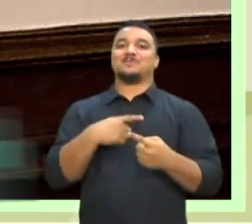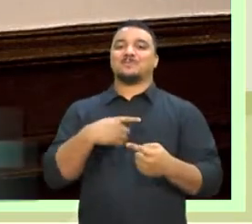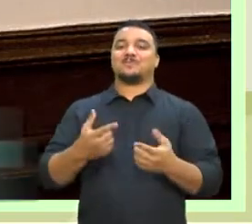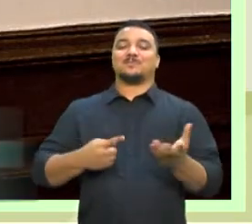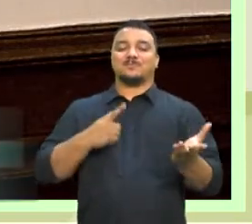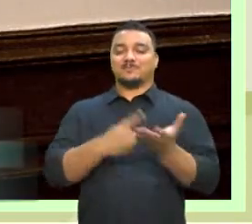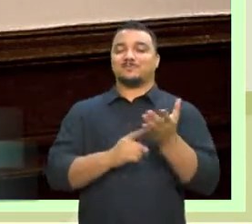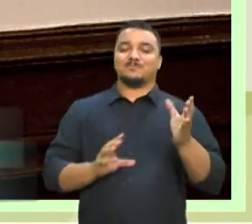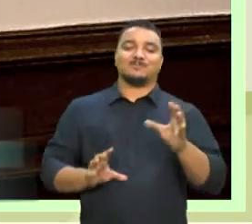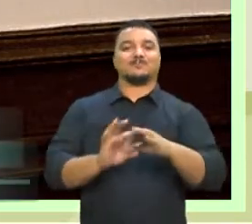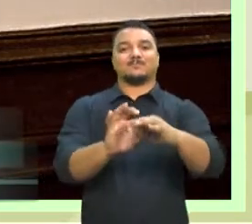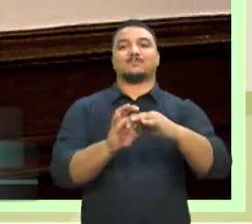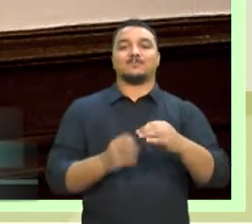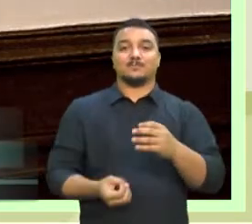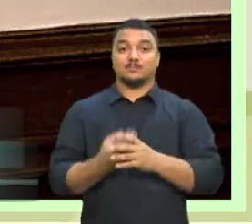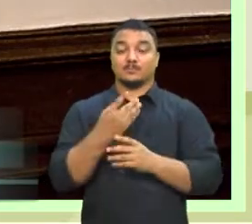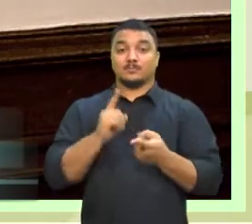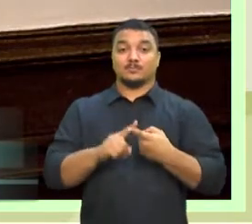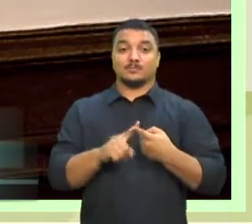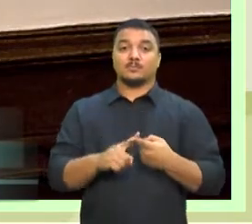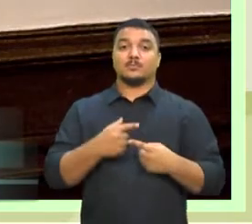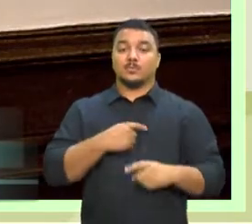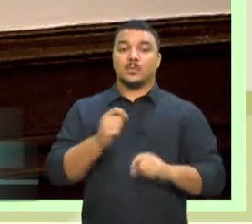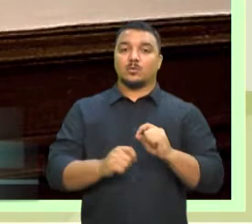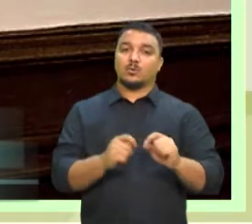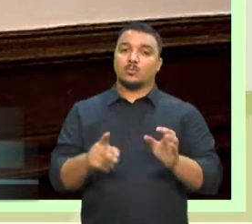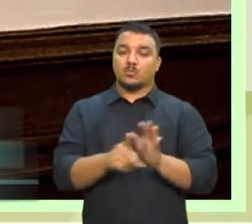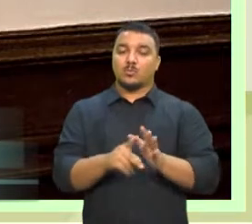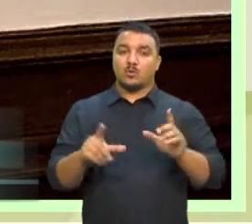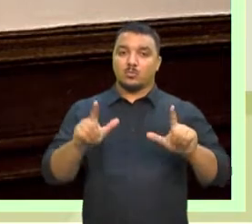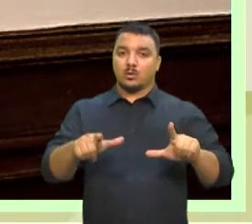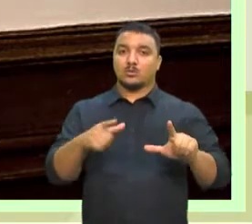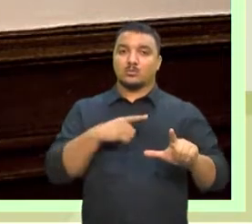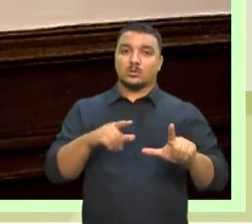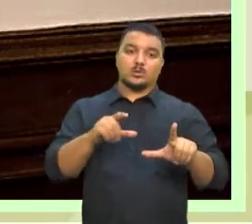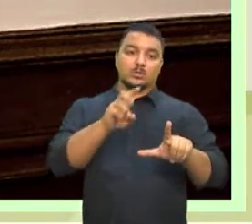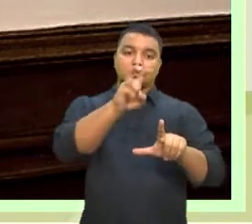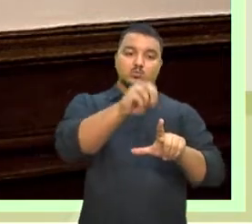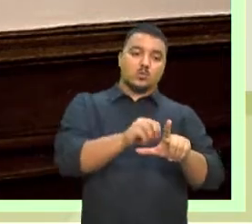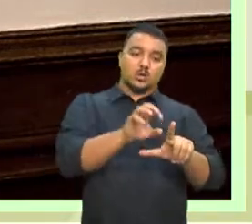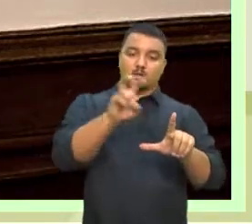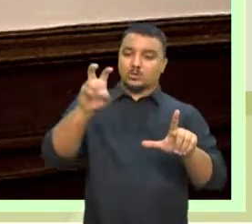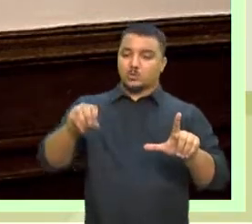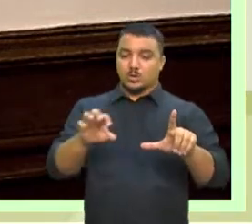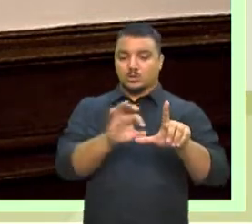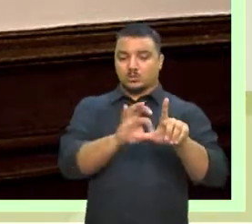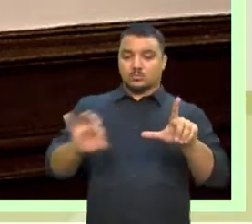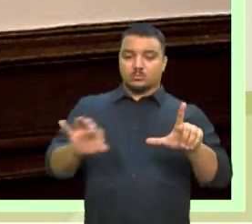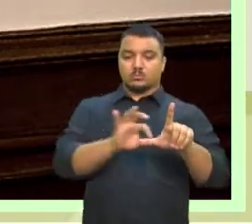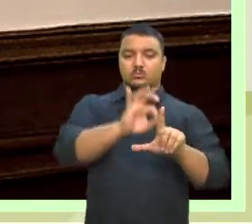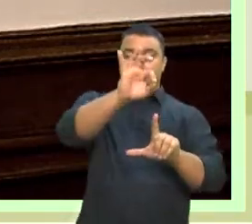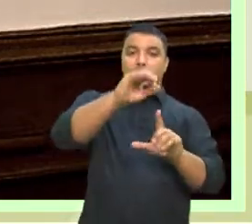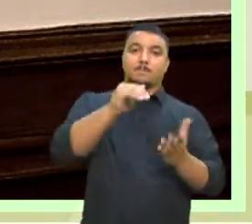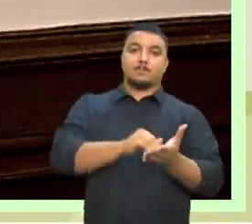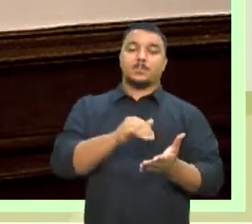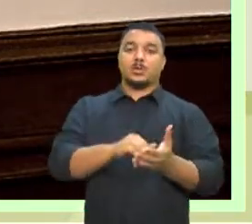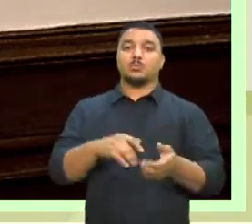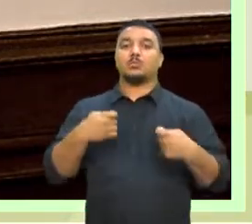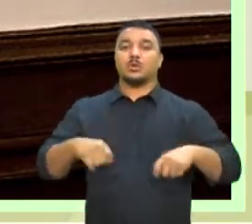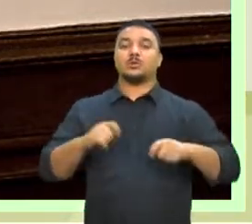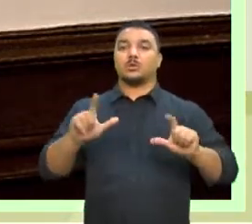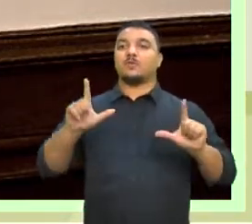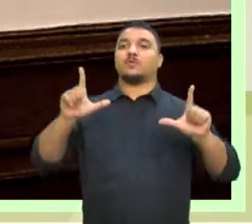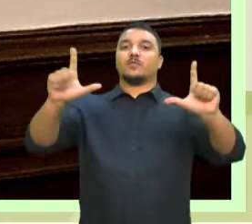para essa confecção. Ela existe um formato, né, de 50 por 50, é o tamanho mínimo, e devem ser afixadas